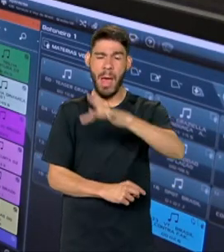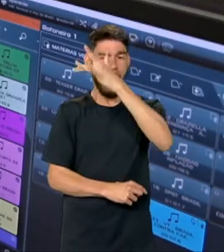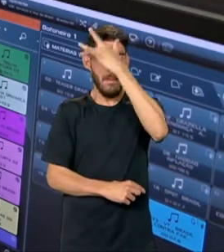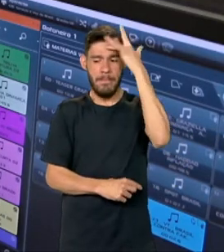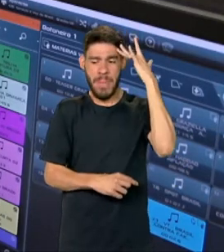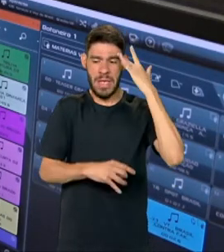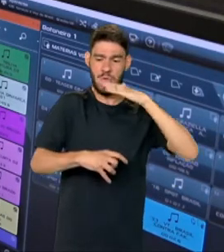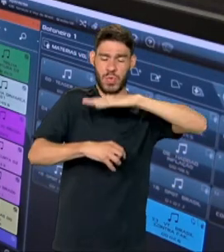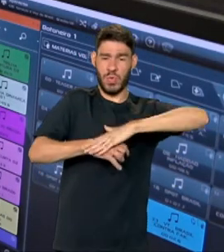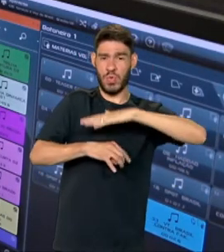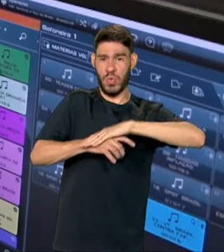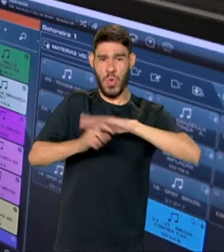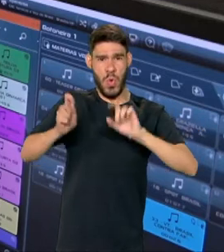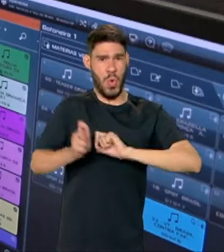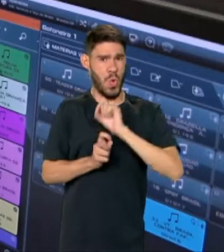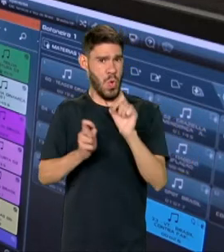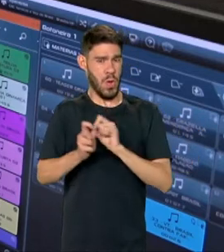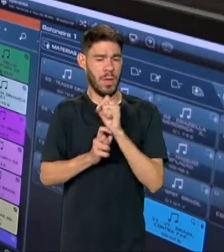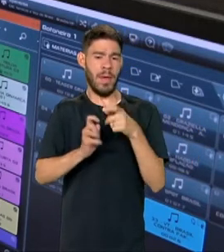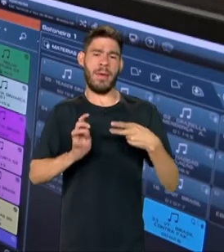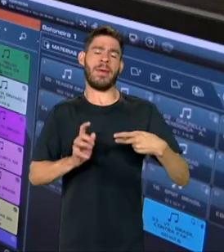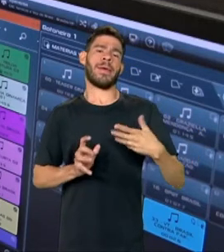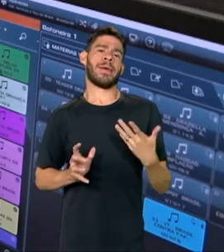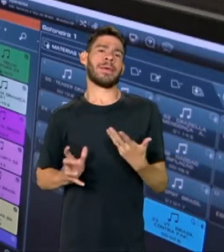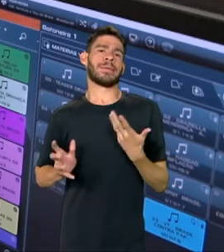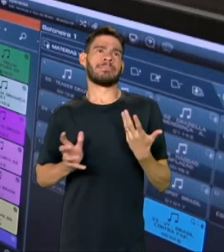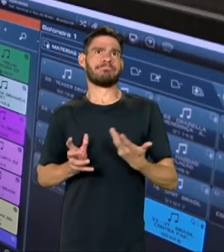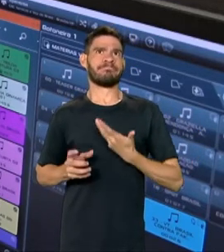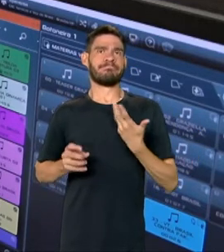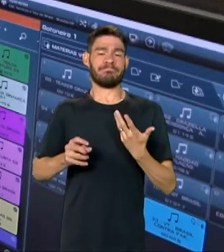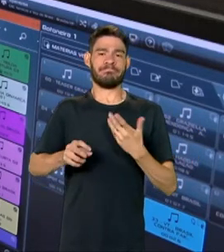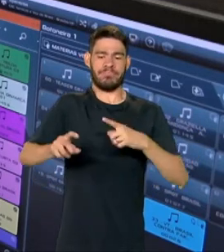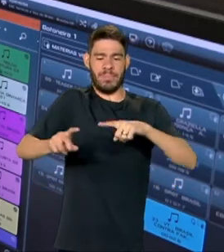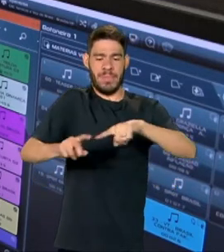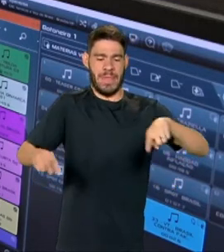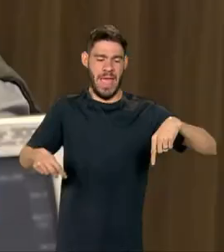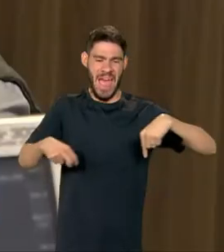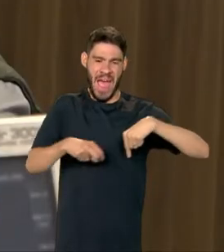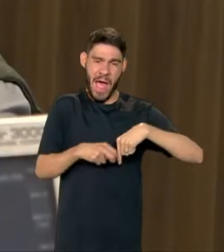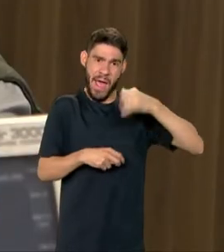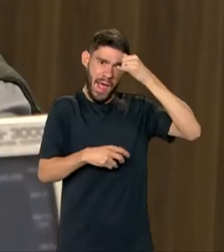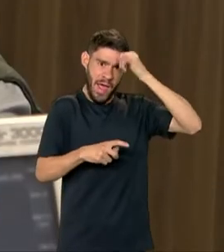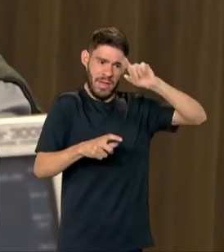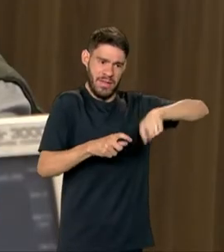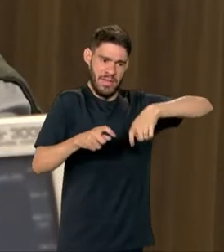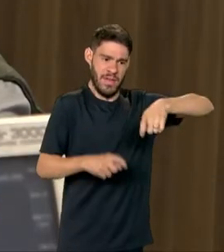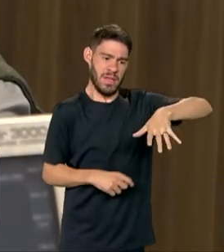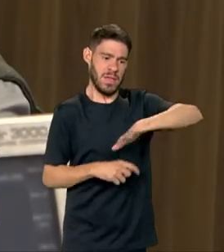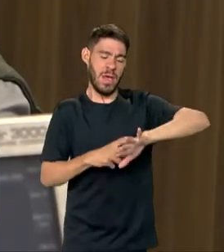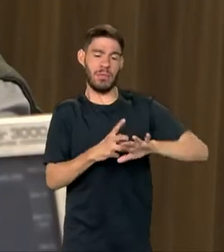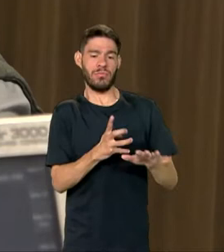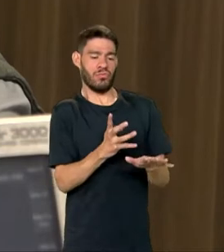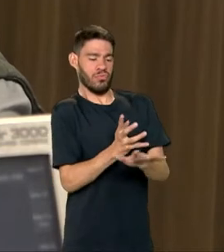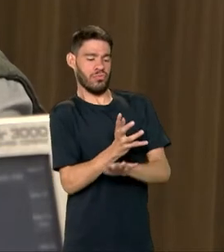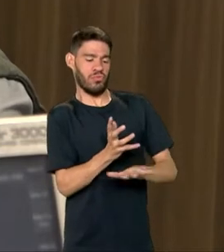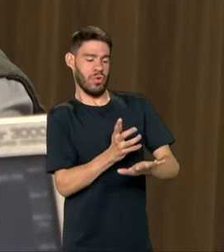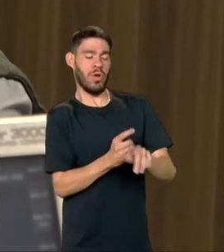e os proprietários das, né, das propriedades, das fazendas na região do